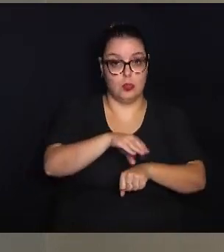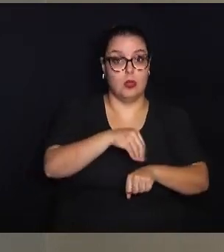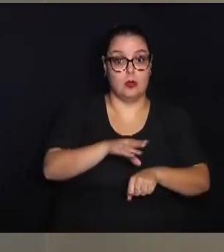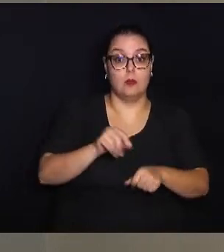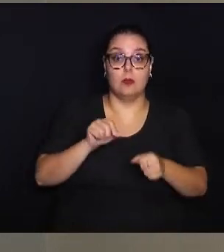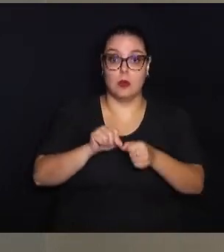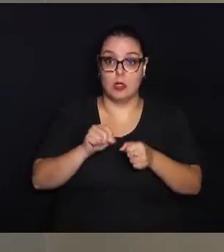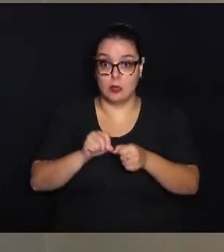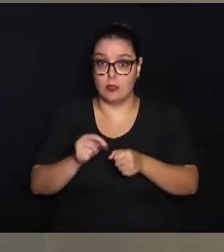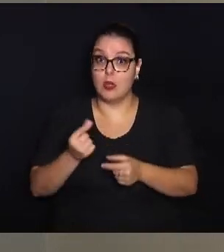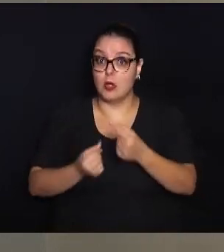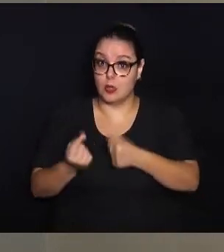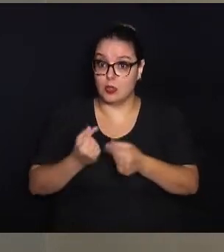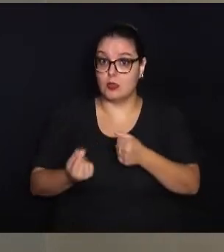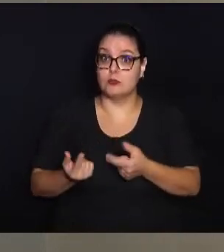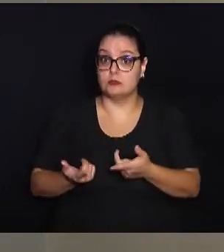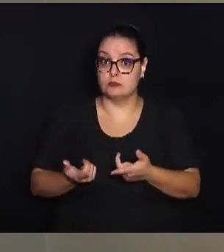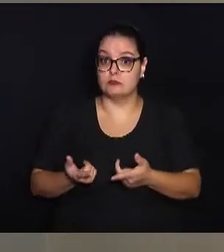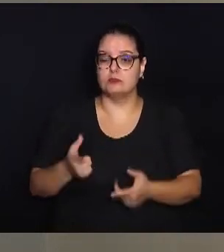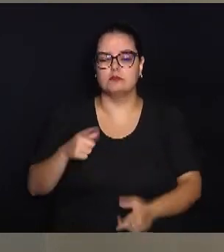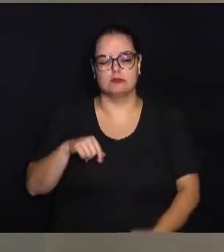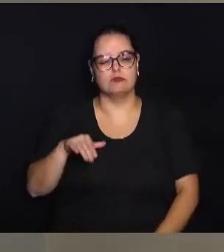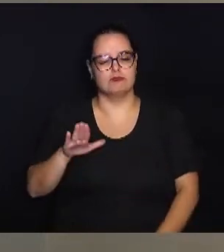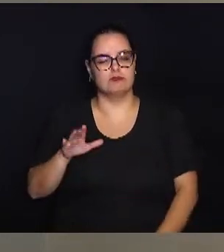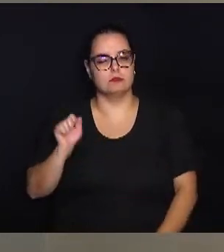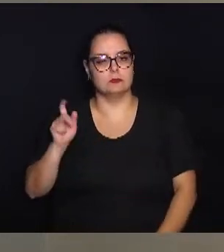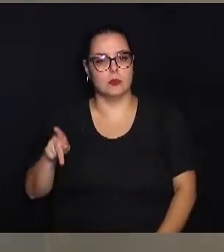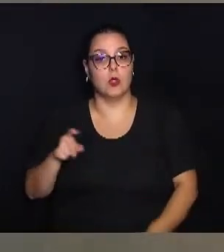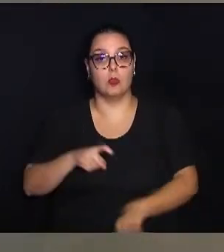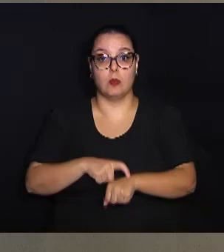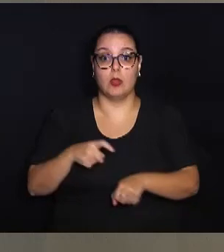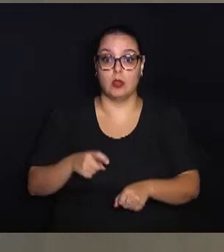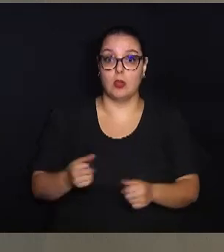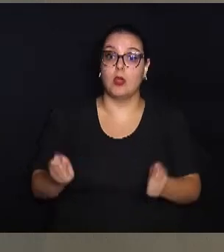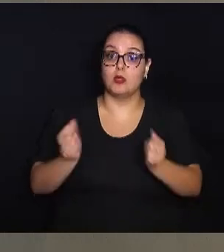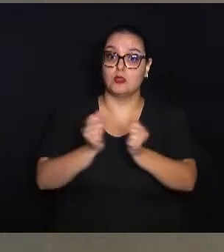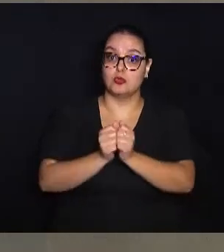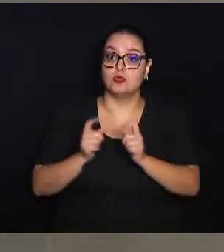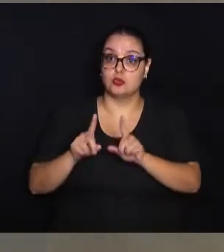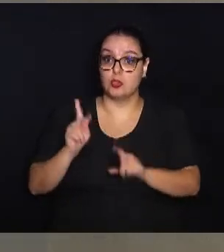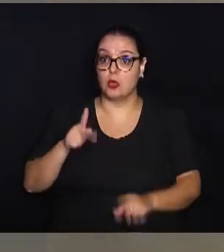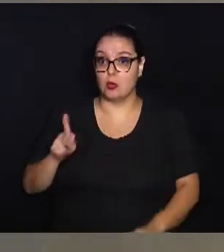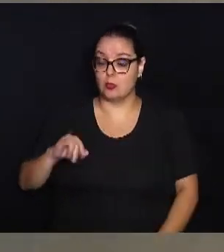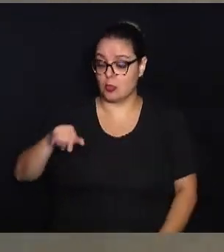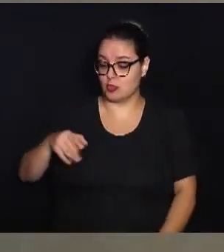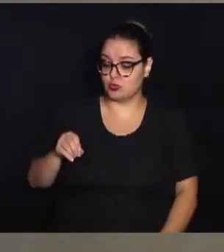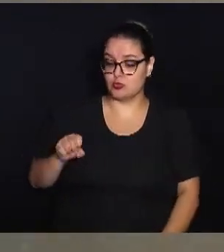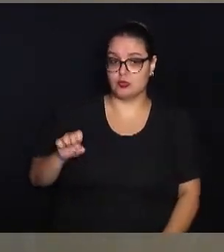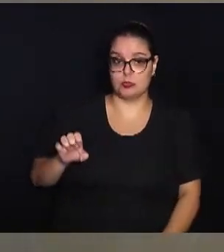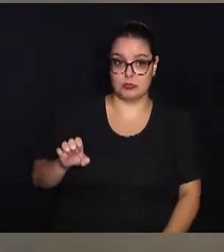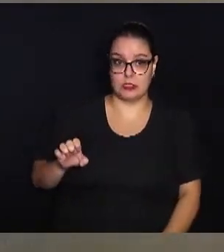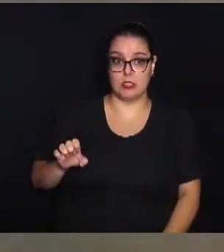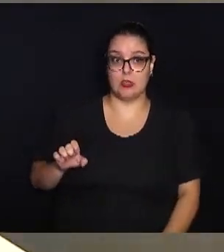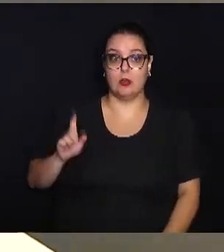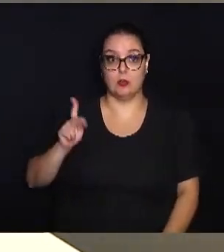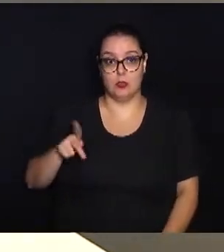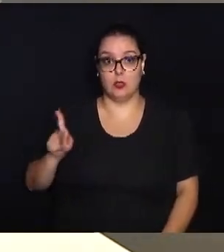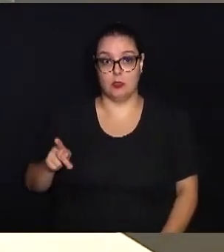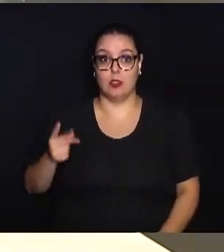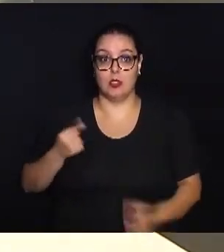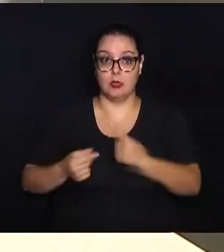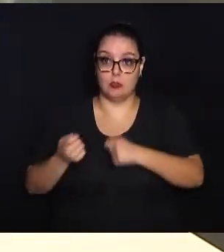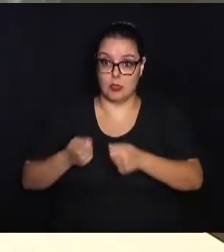passar dicas para fazer o seu dinheiro render mais na aposentadoria. Por isso, ao meu lado está o professor José Alex